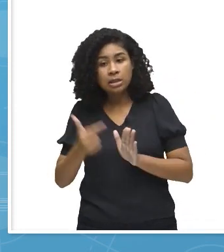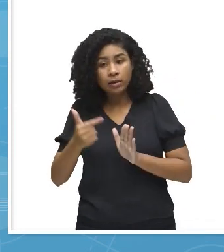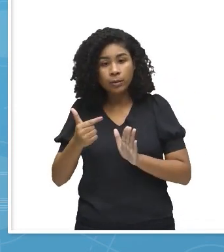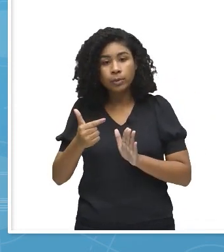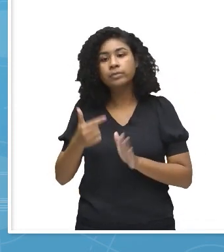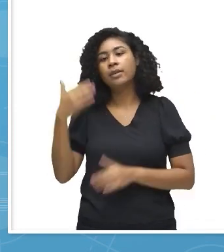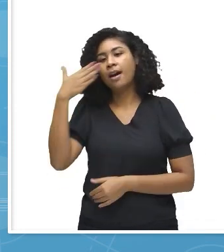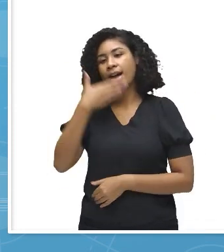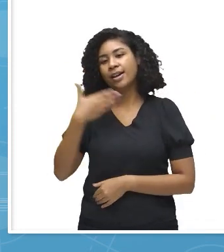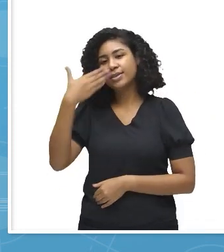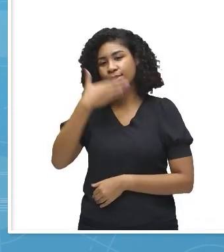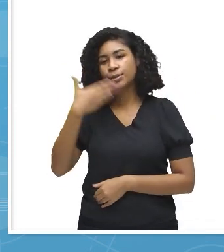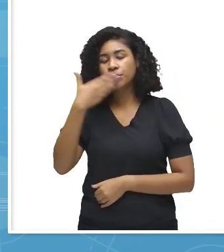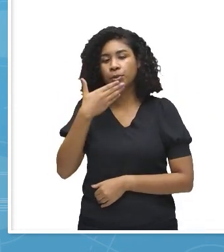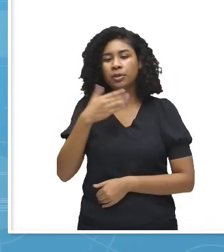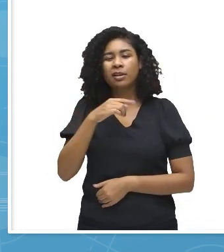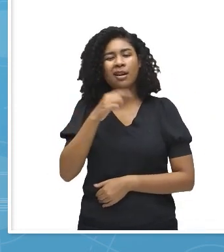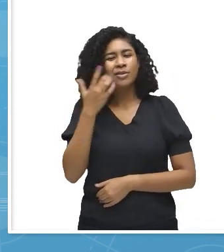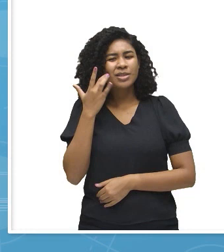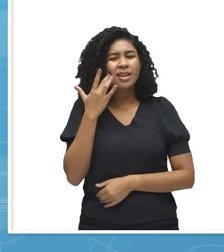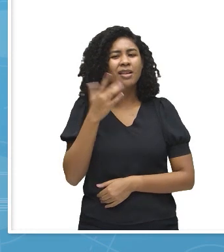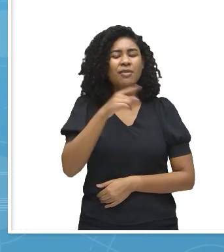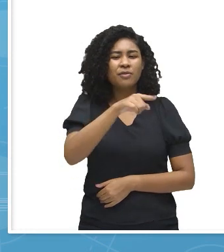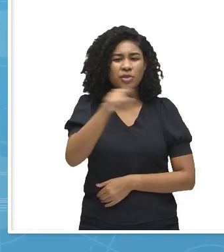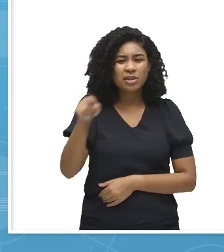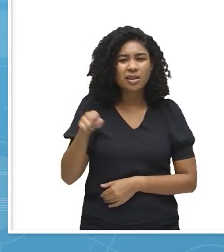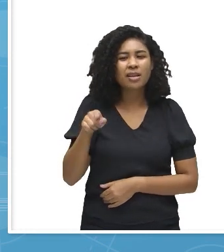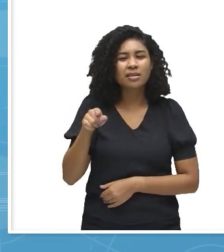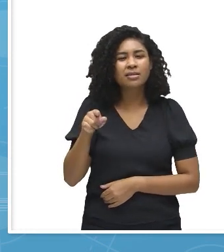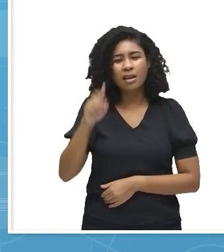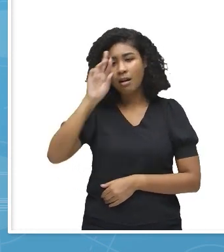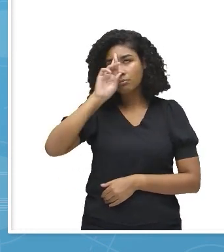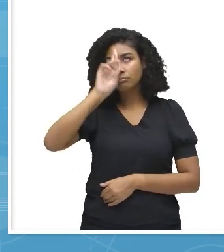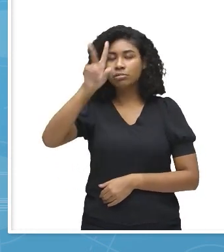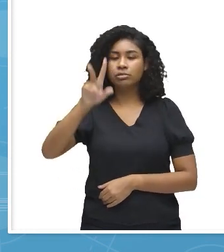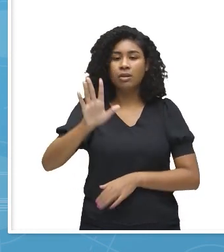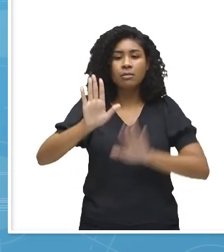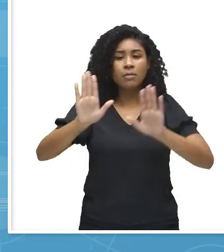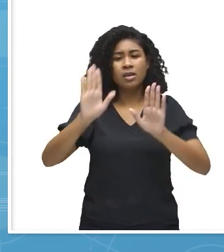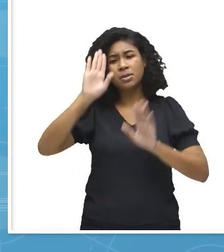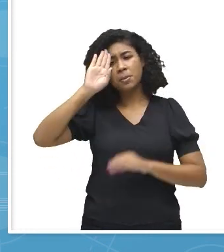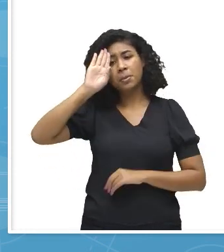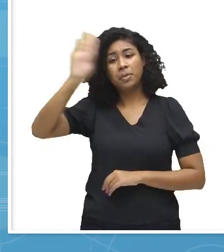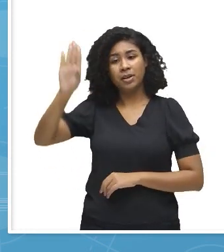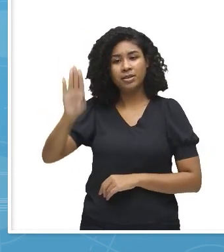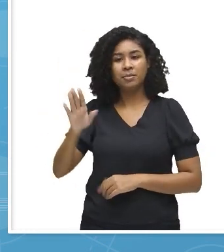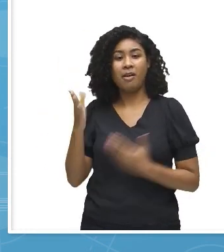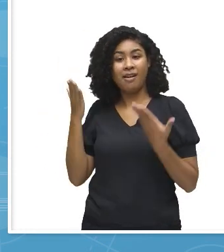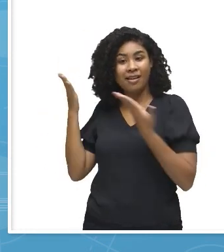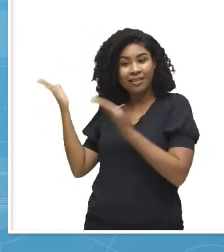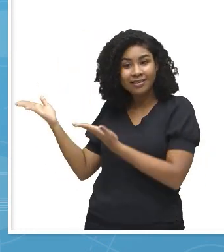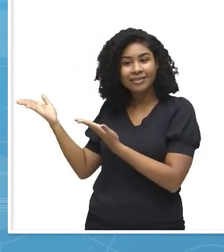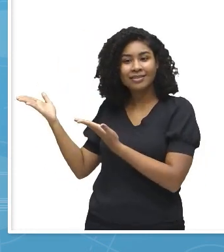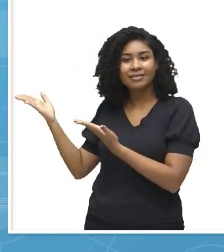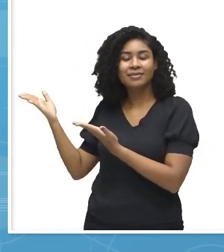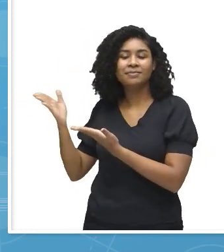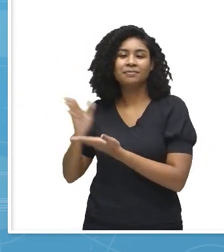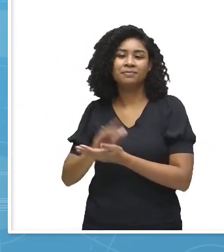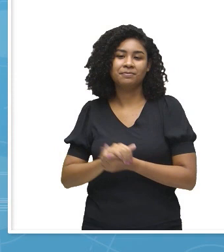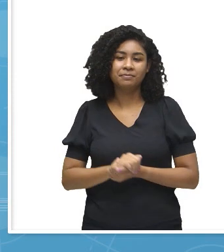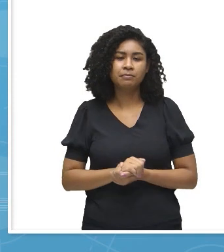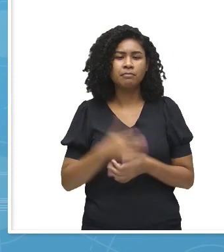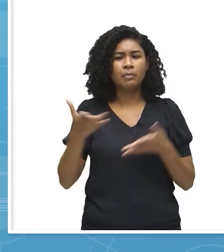letra B, então confunde um pouco, mas esse lucro, essa atividade aí que gerou muitos lucros durante